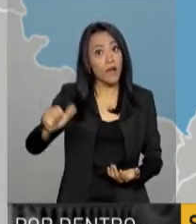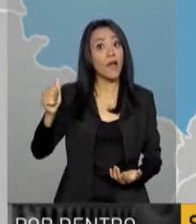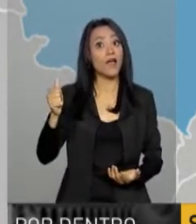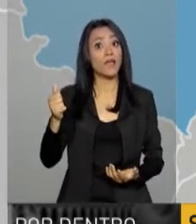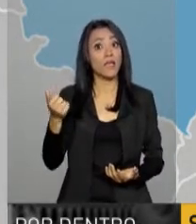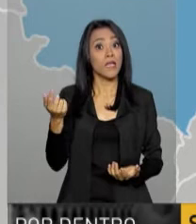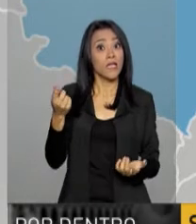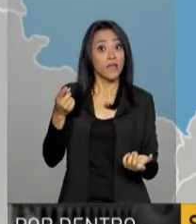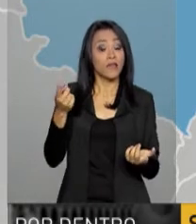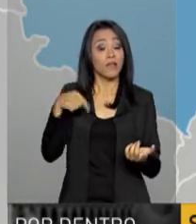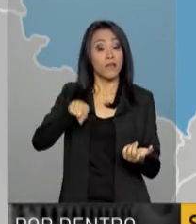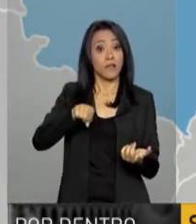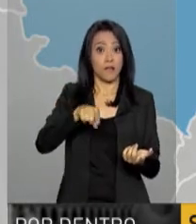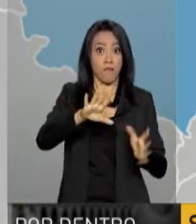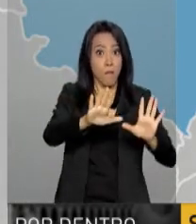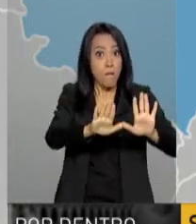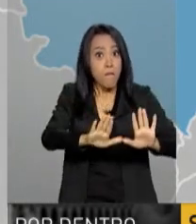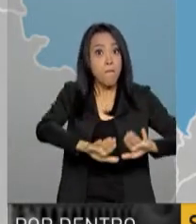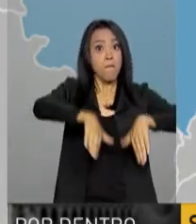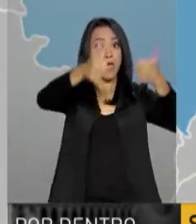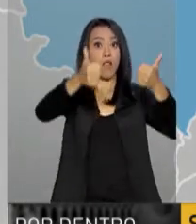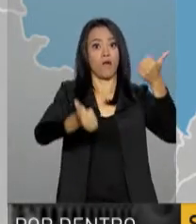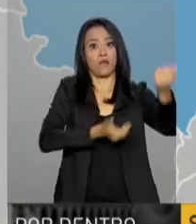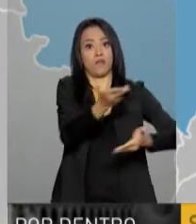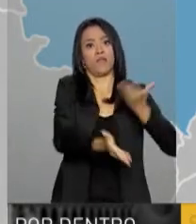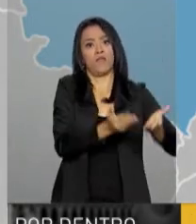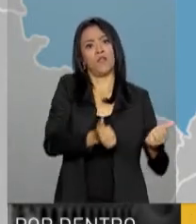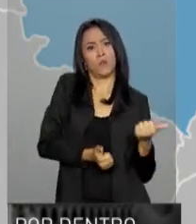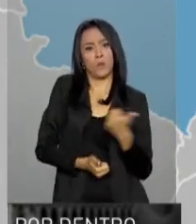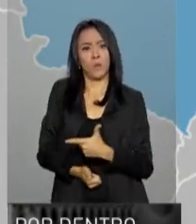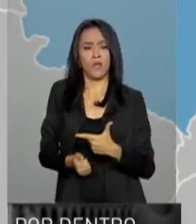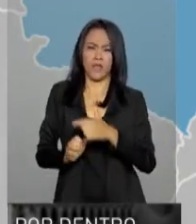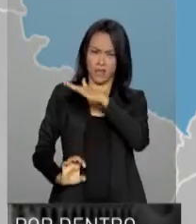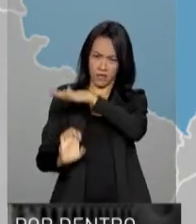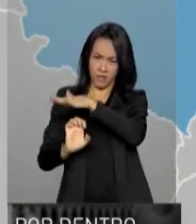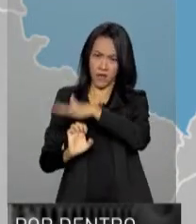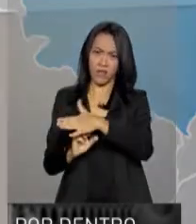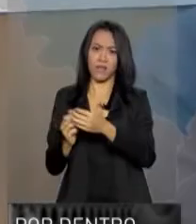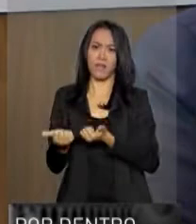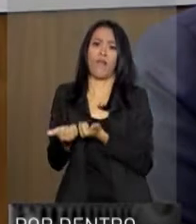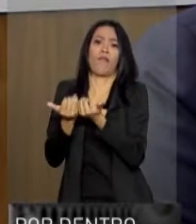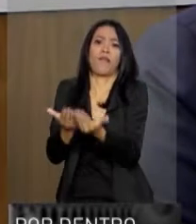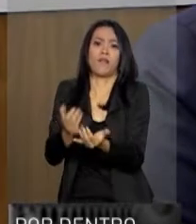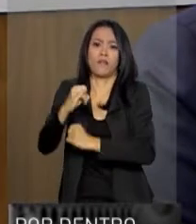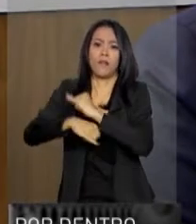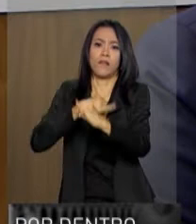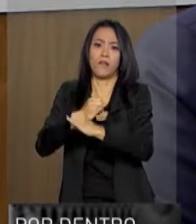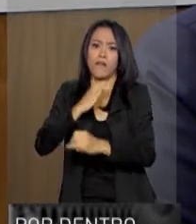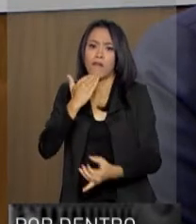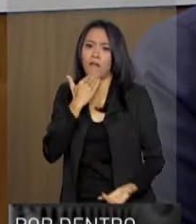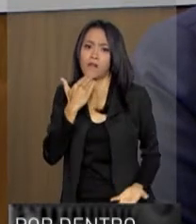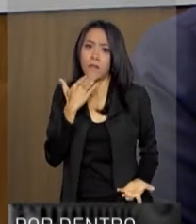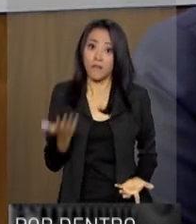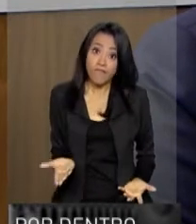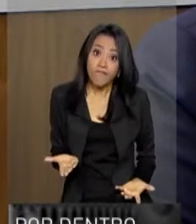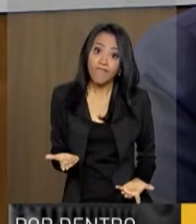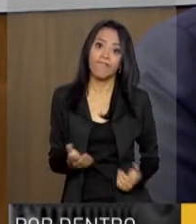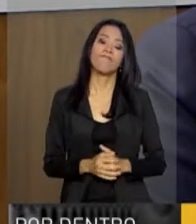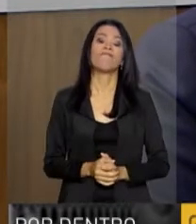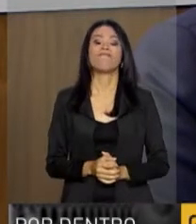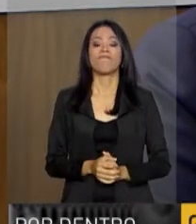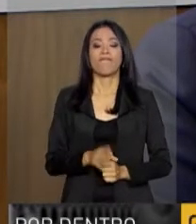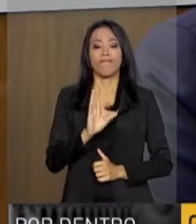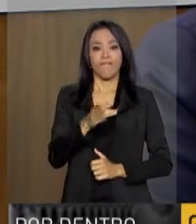empresas de banda larga consegue oferecer brasileiro hoje bom primeiro vale ressaltar que aquele cidadão que